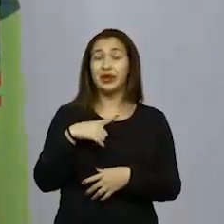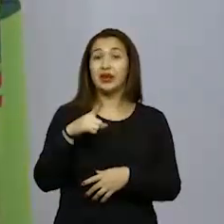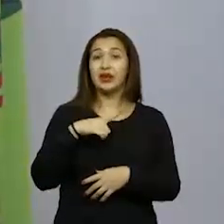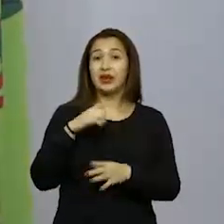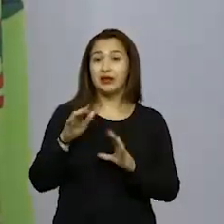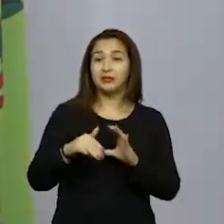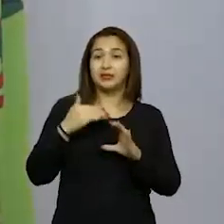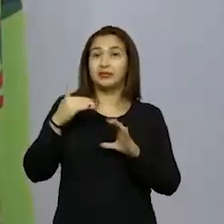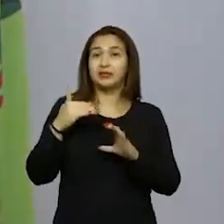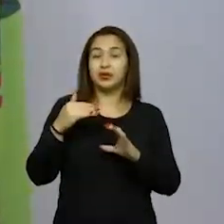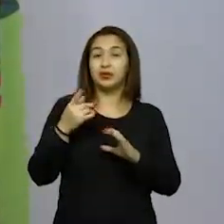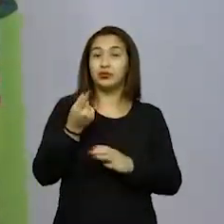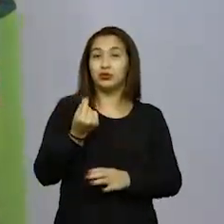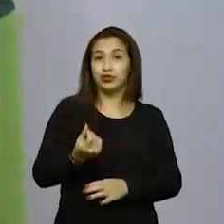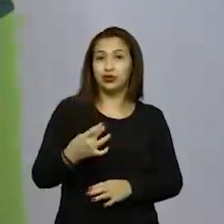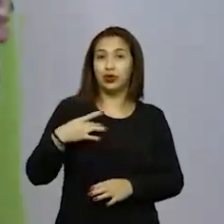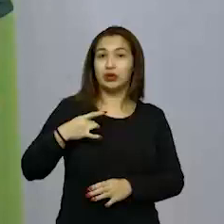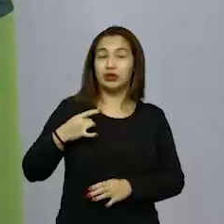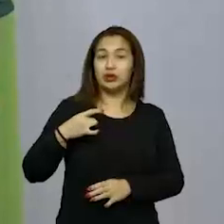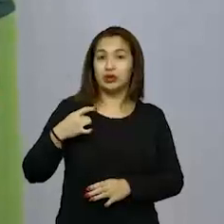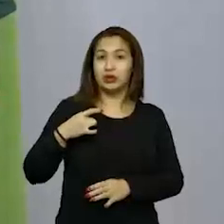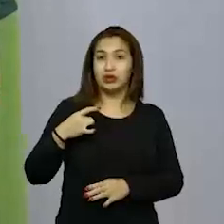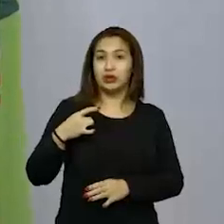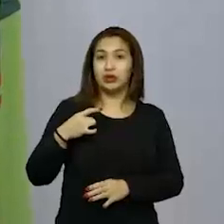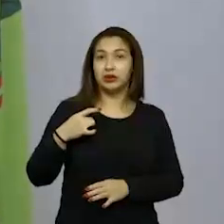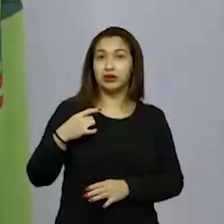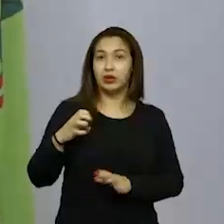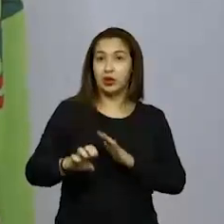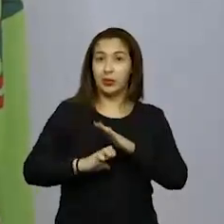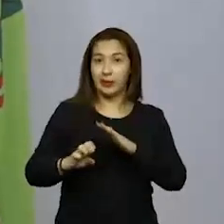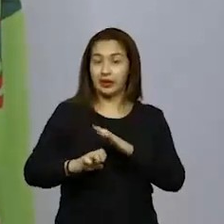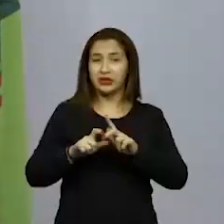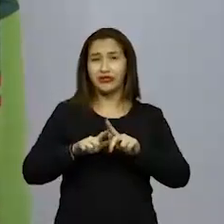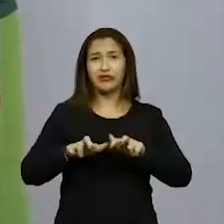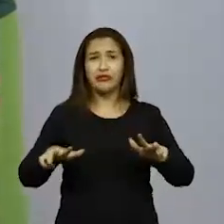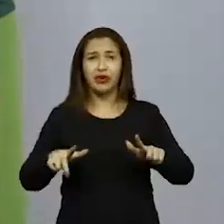empresário. Em diversos países ocidentais,